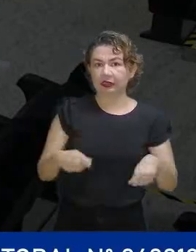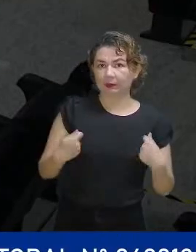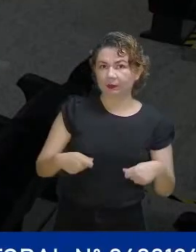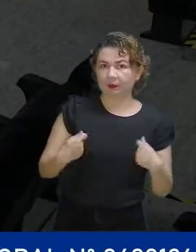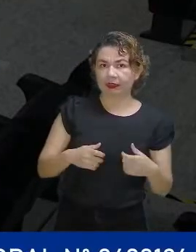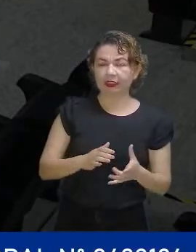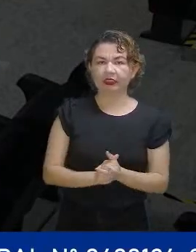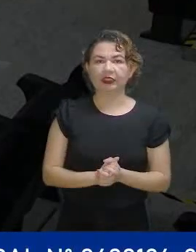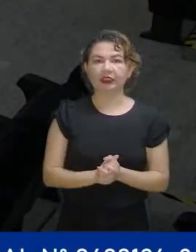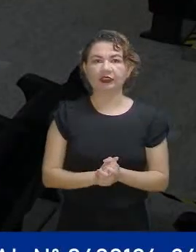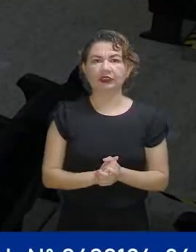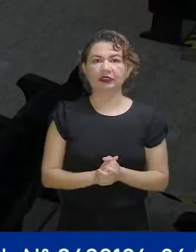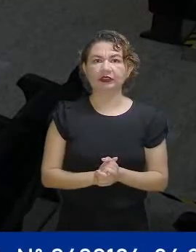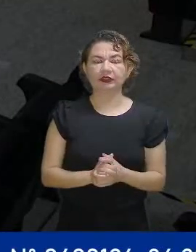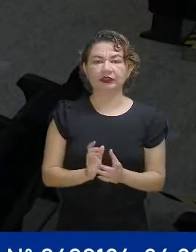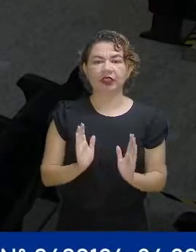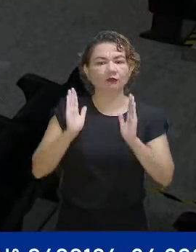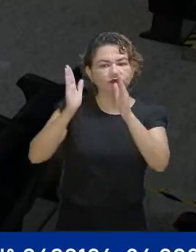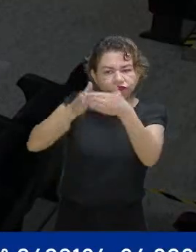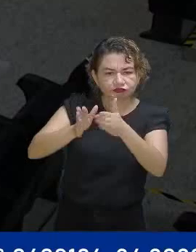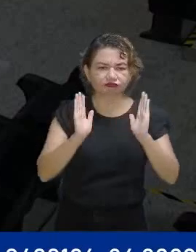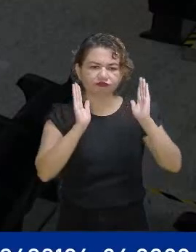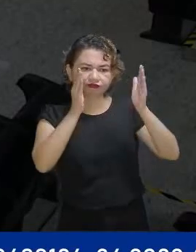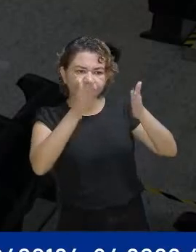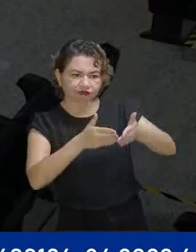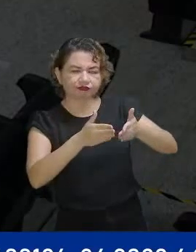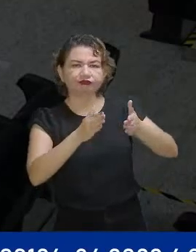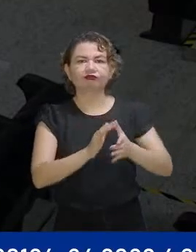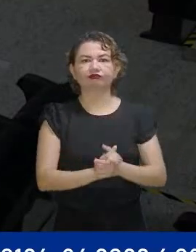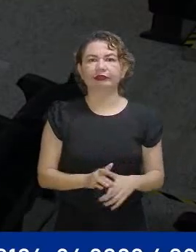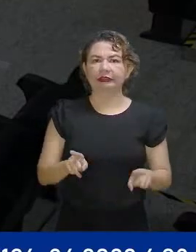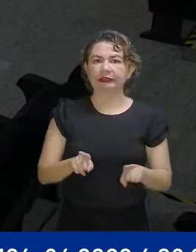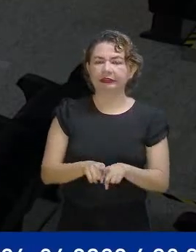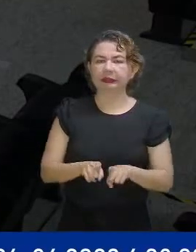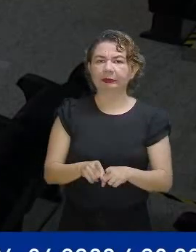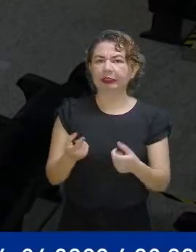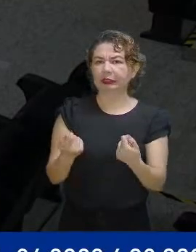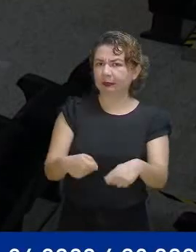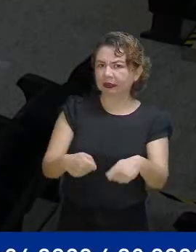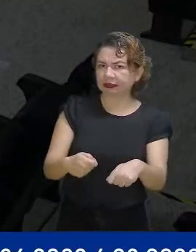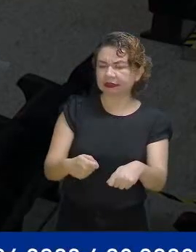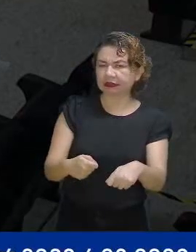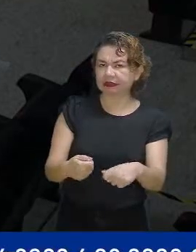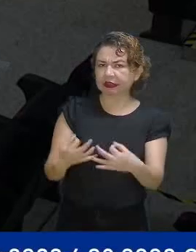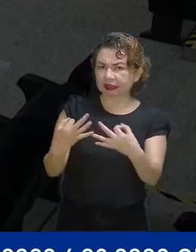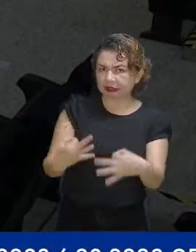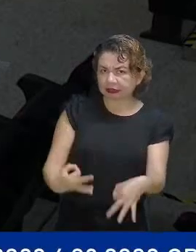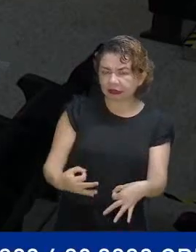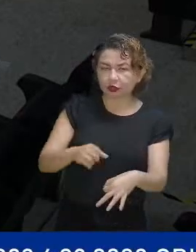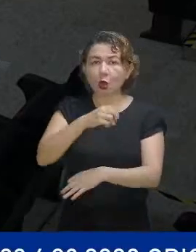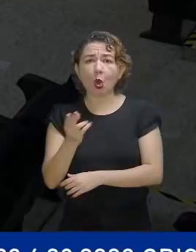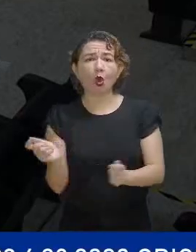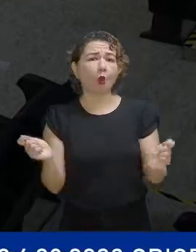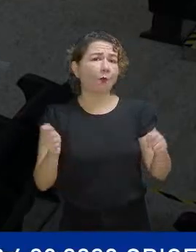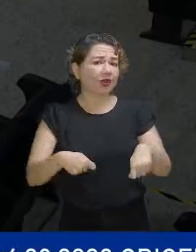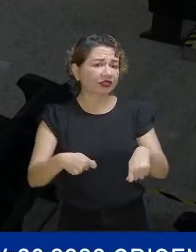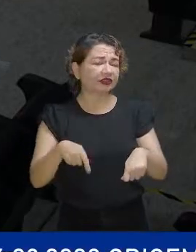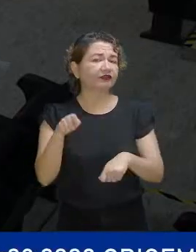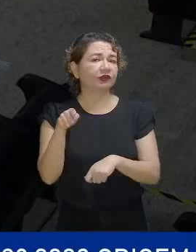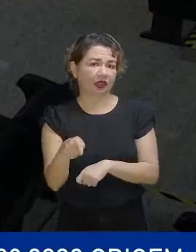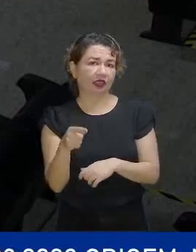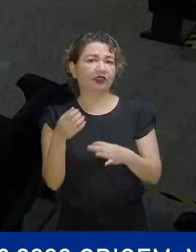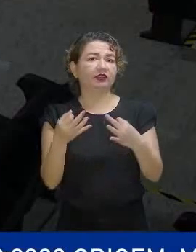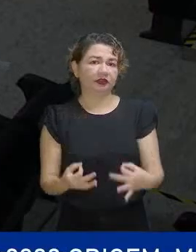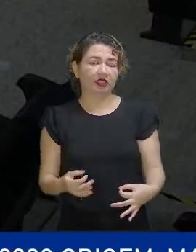um eleitor determinado ou determinável, que o eleitor esteja regular ou que seja possível sua